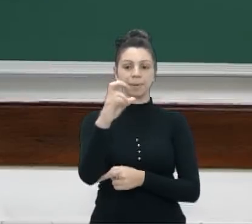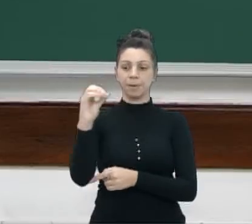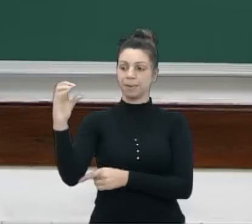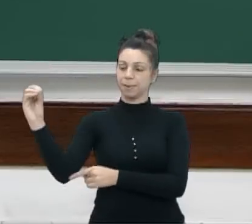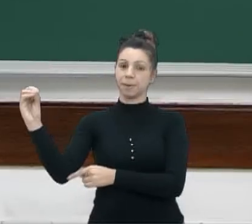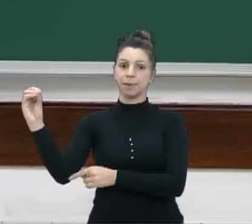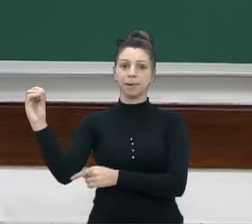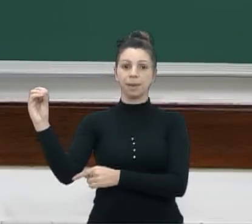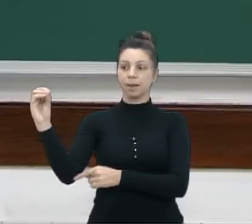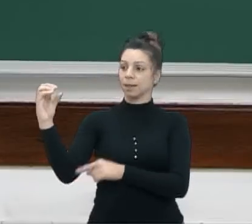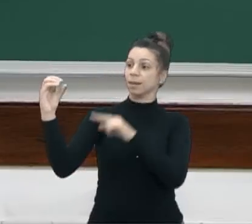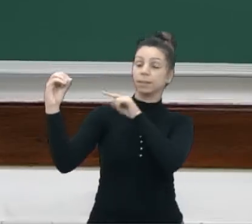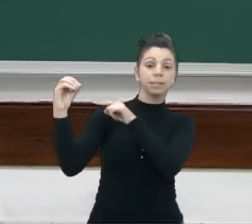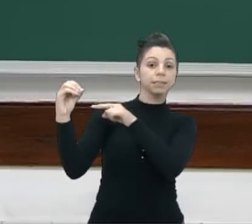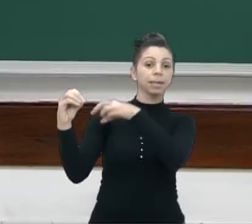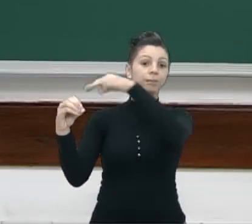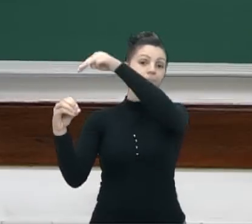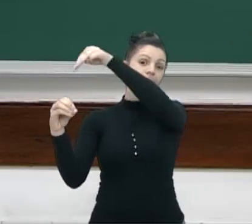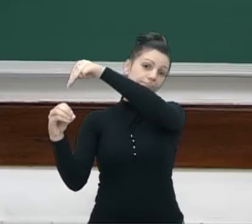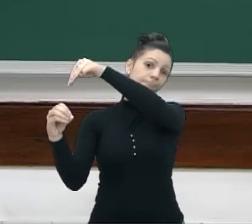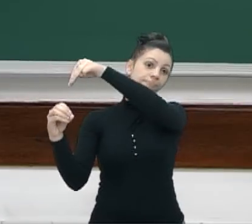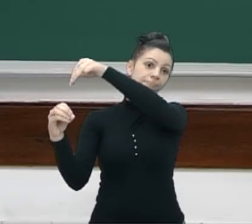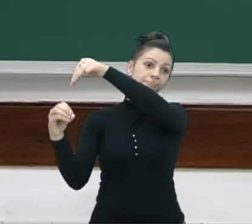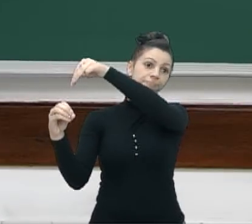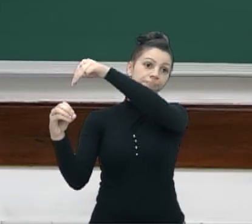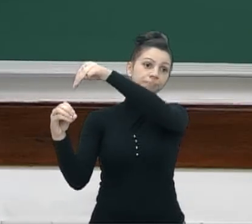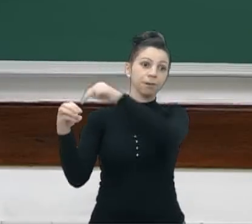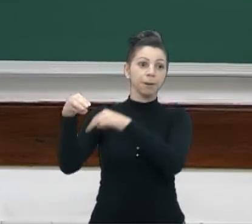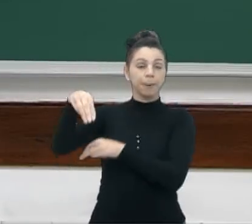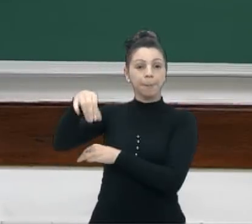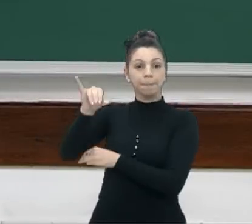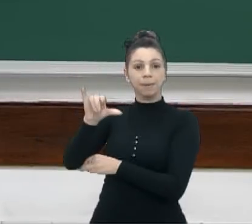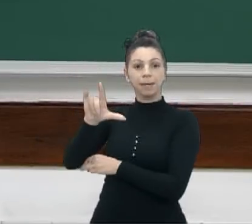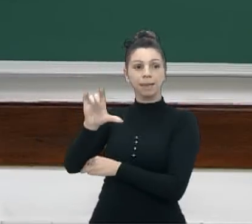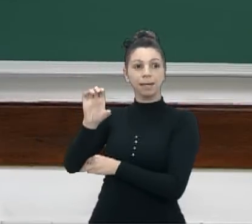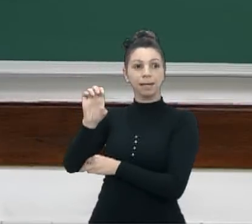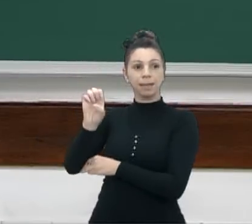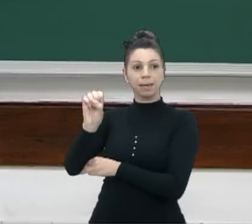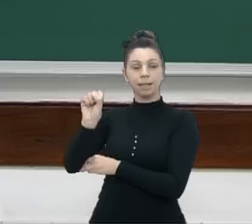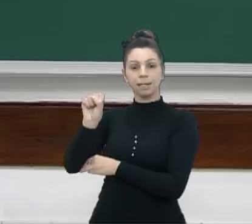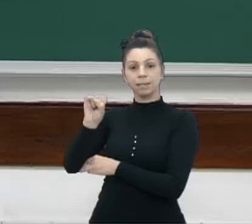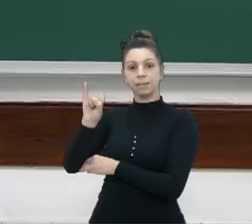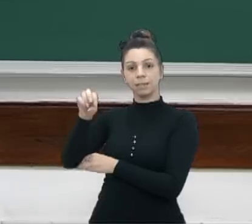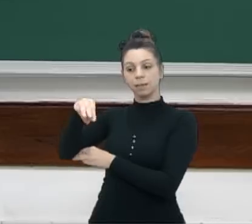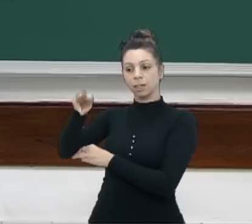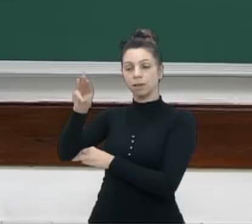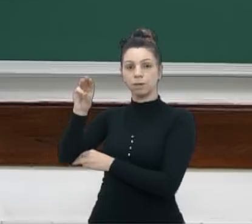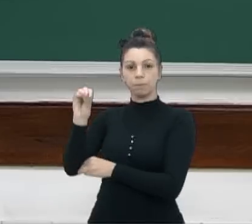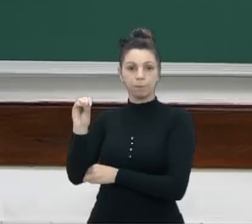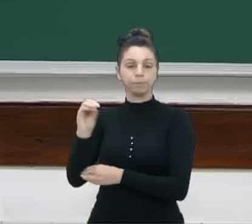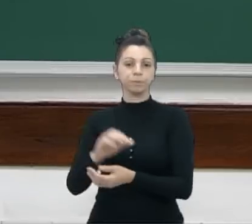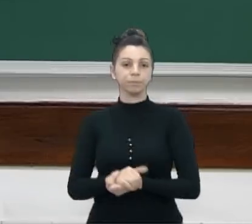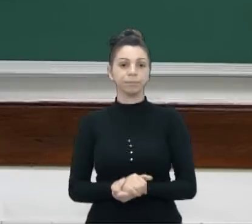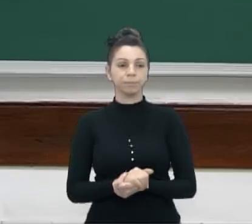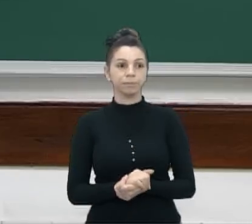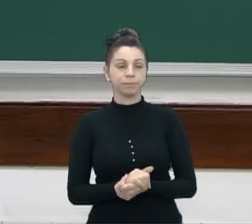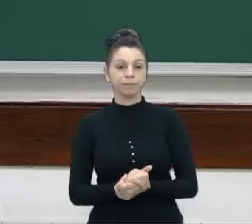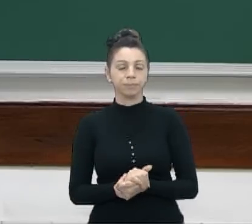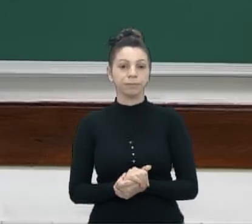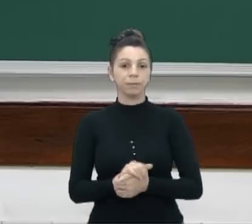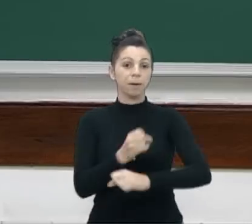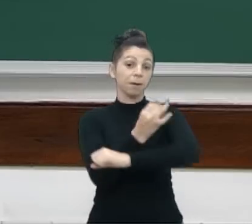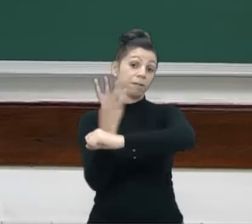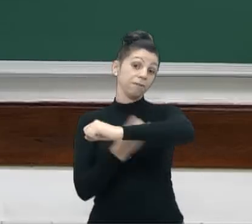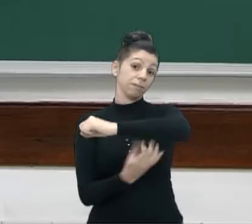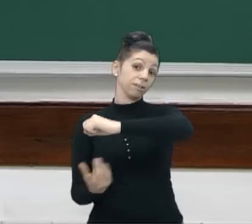no milésimo aqui, ó? 500 milésimos, olha lá. Décimo, centésimo, milésimo. Em